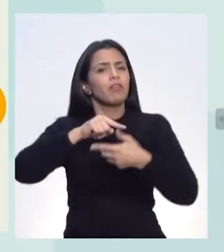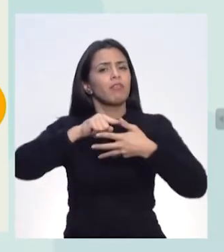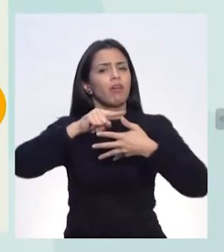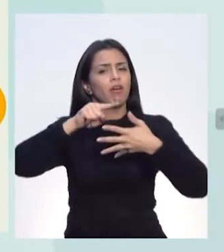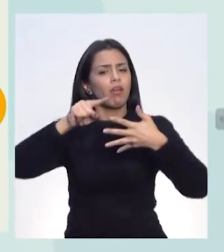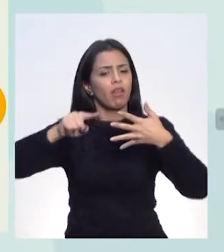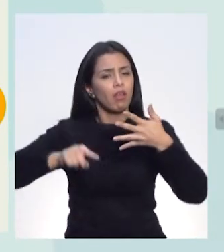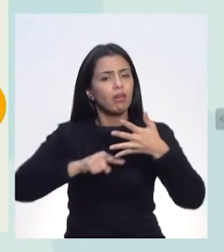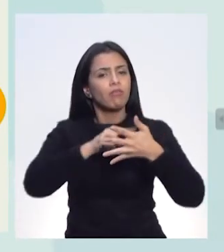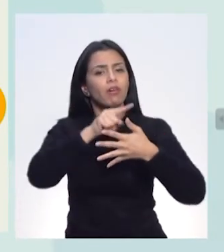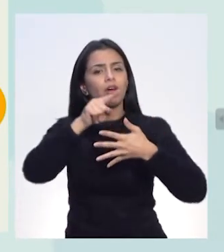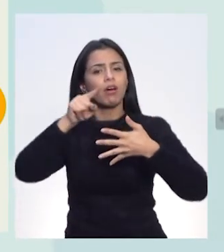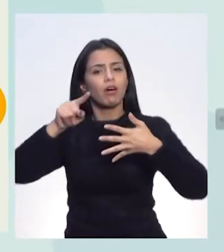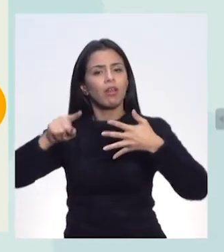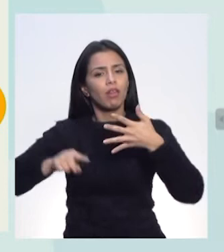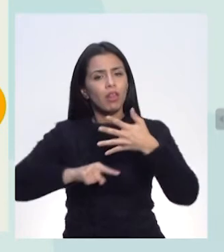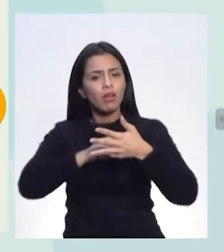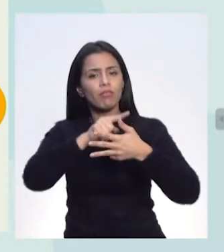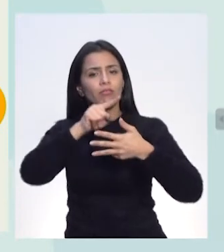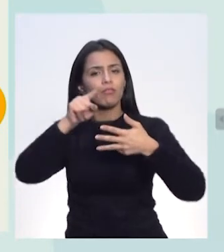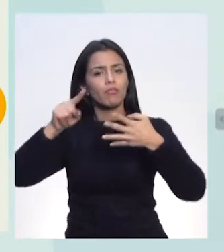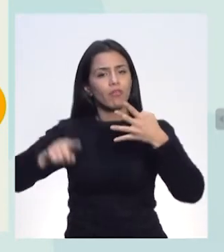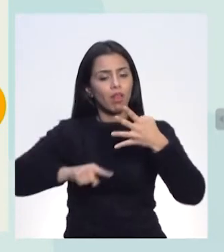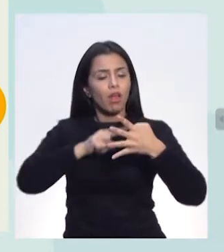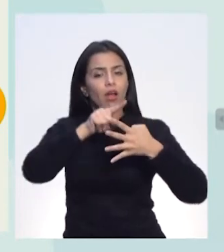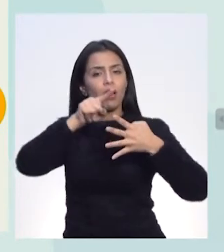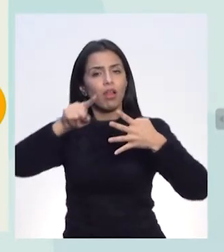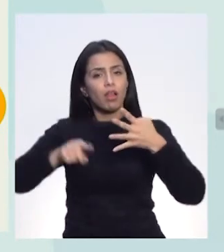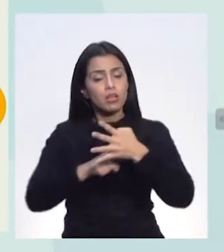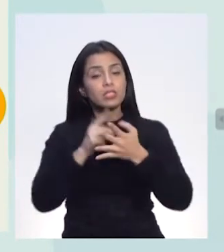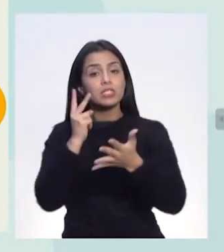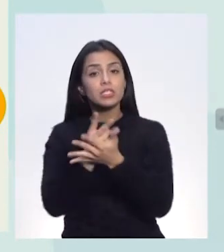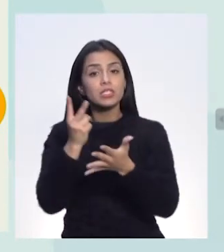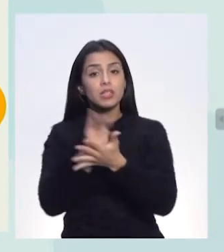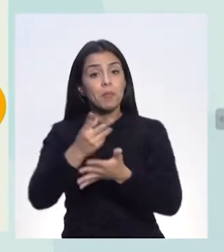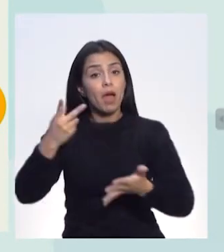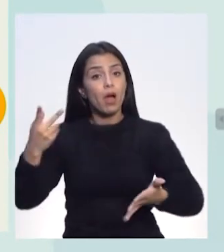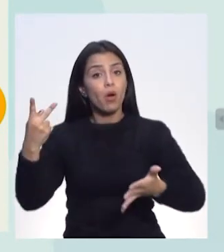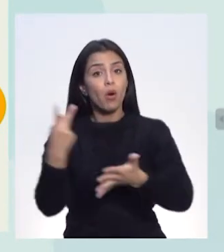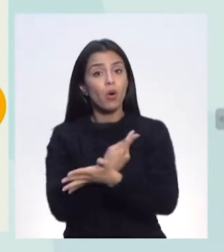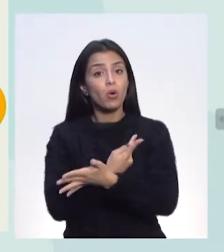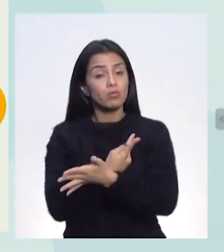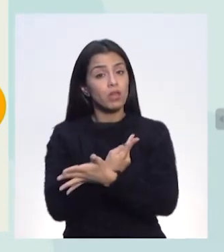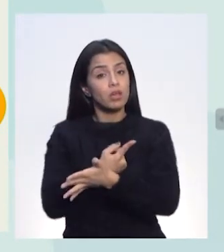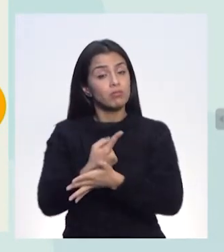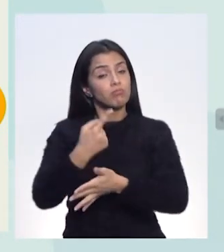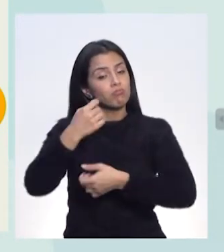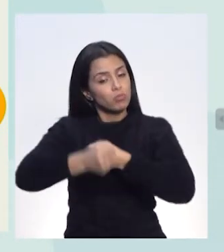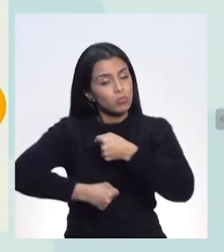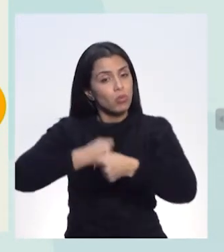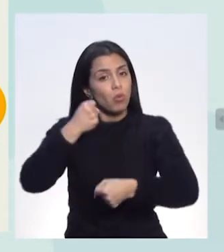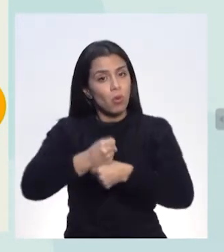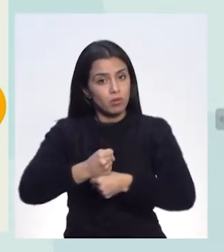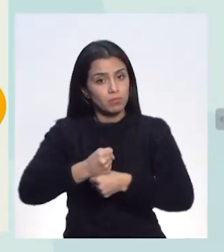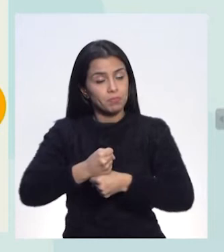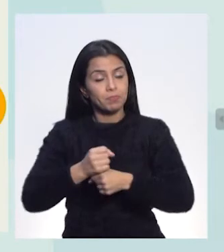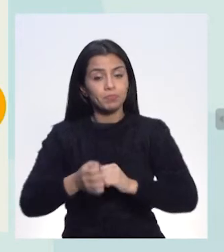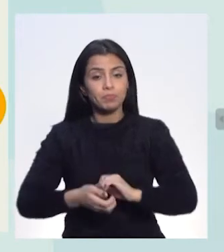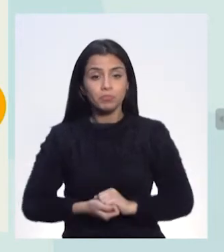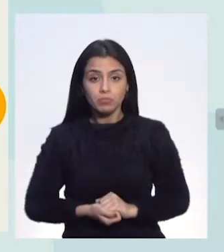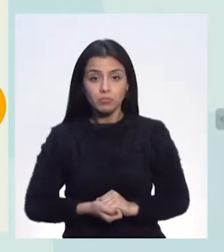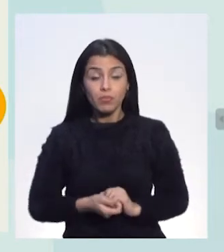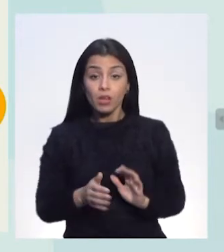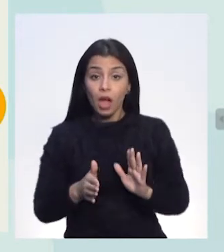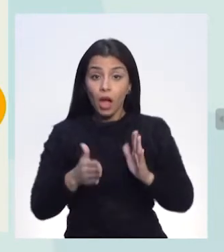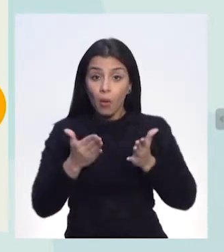outono. Esse fenômeno ele acontece regularmente a cada ano. E quando